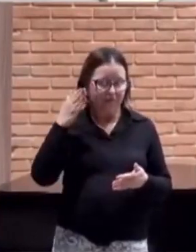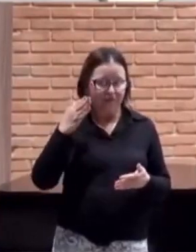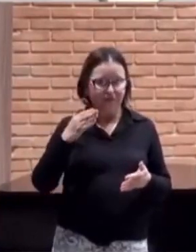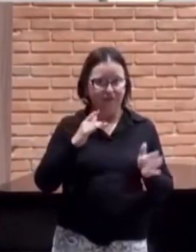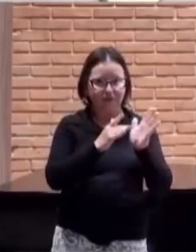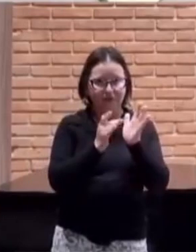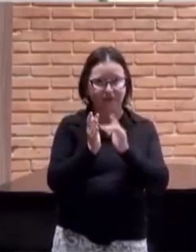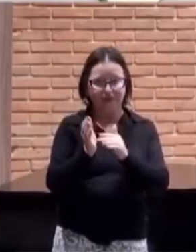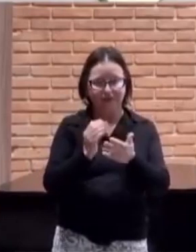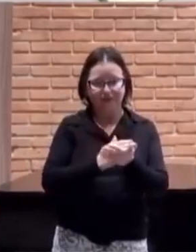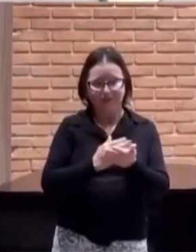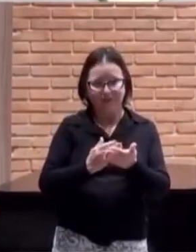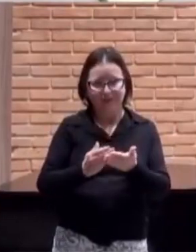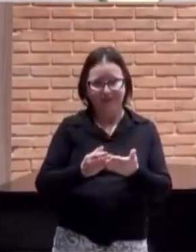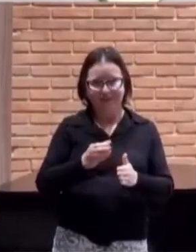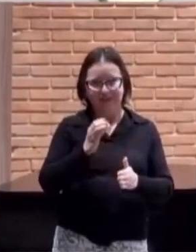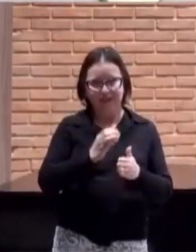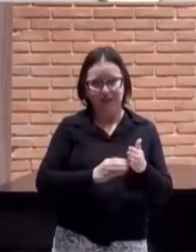14,